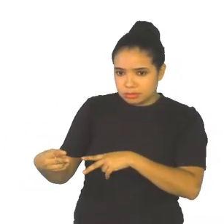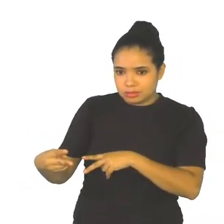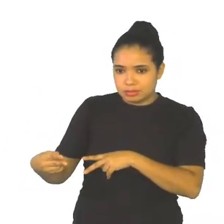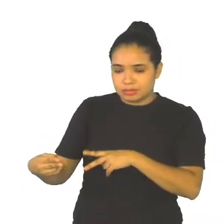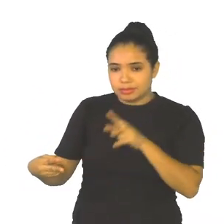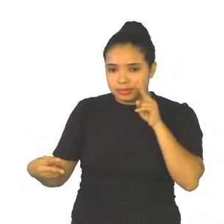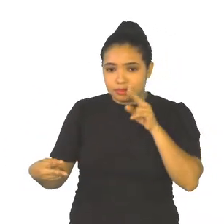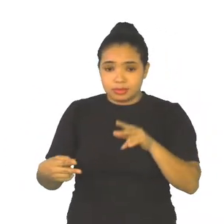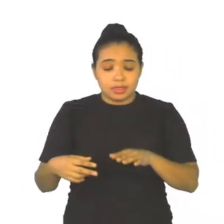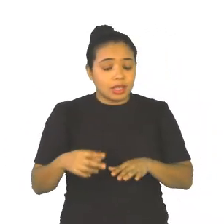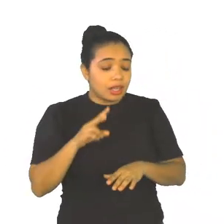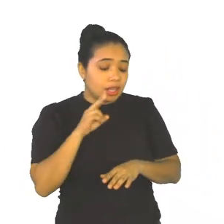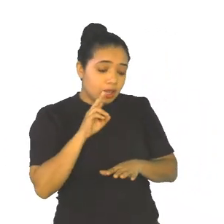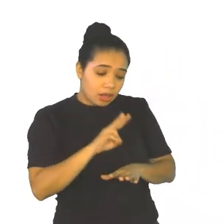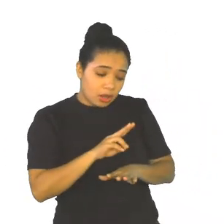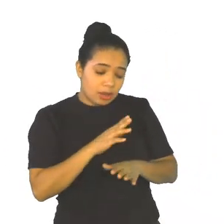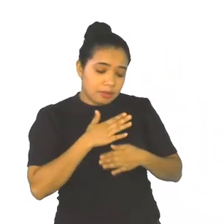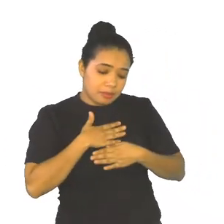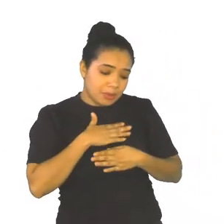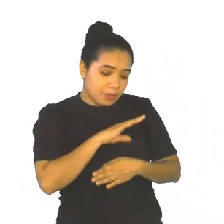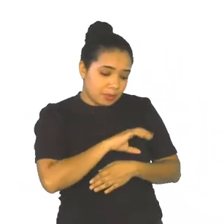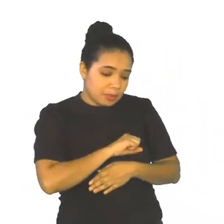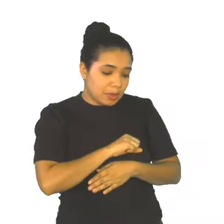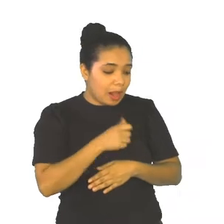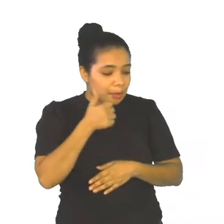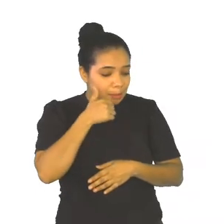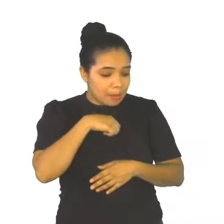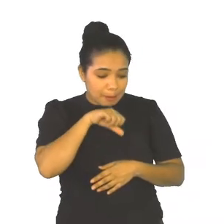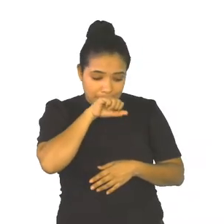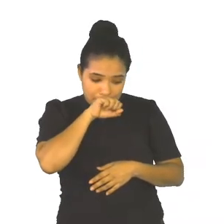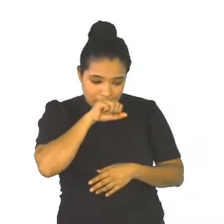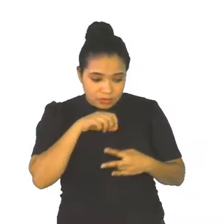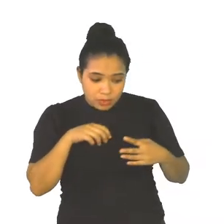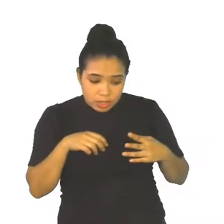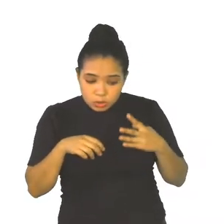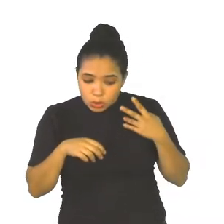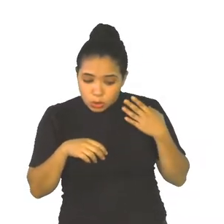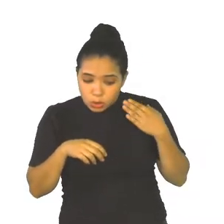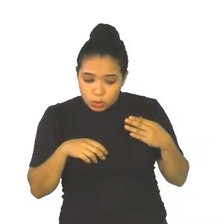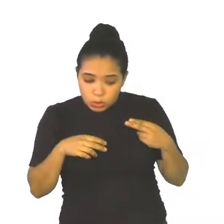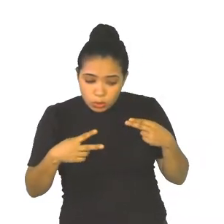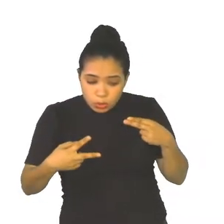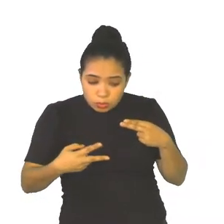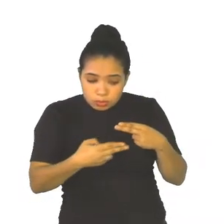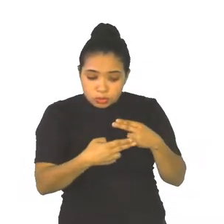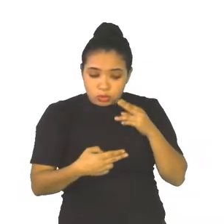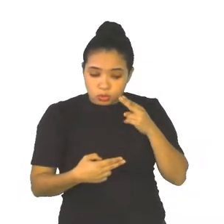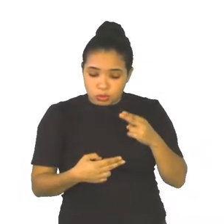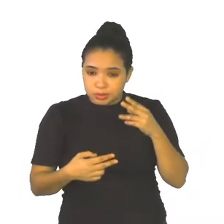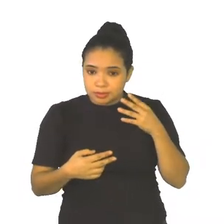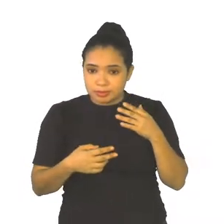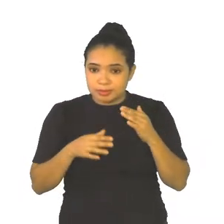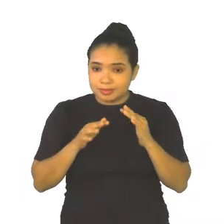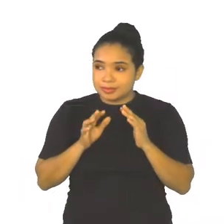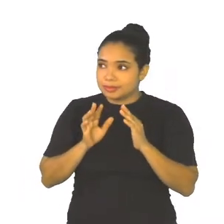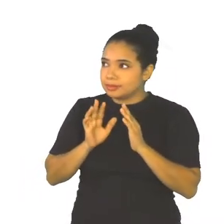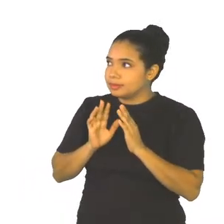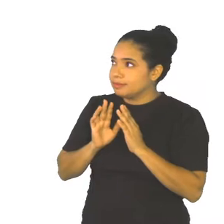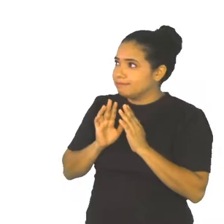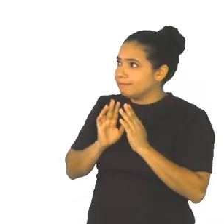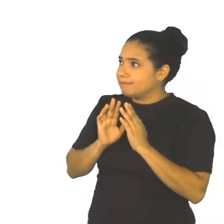Olha, meu amor, a mamãe promete cortar só 2 dedinhos. Aninha abre as 2 mãos já